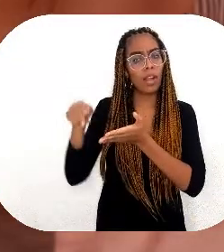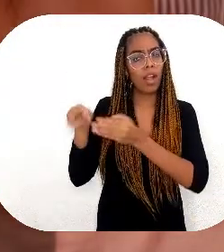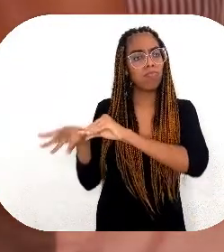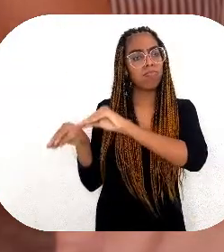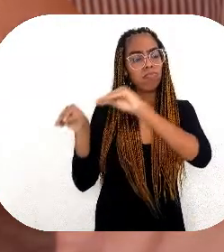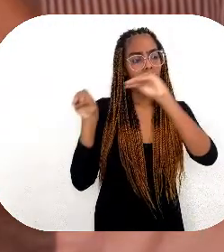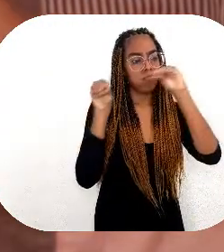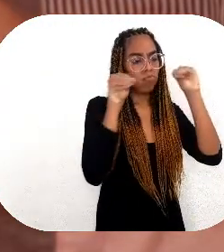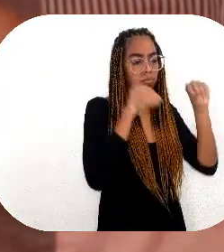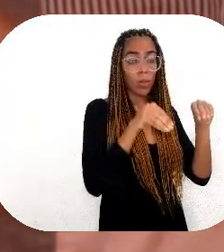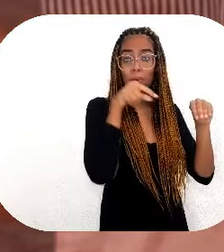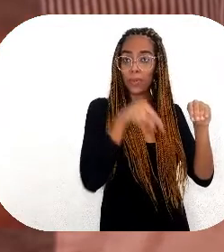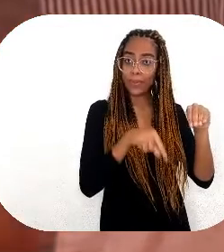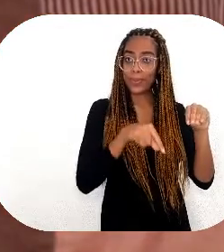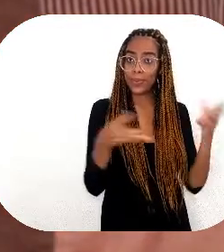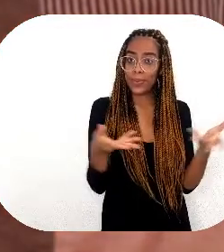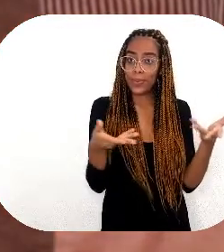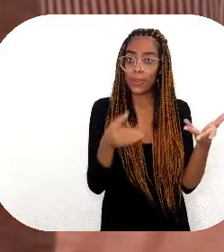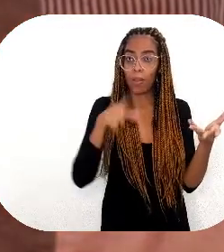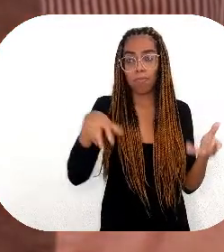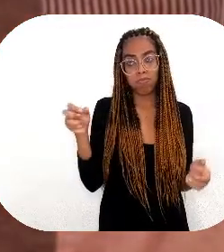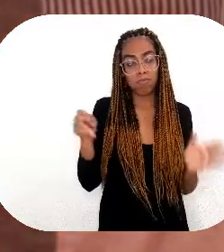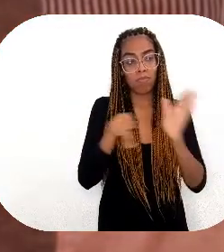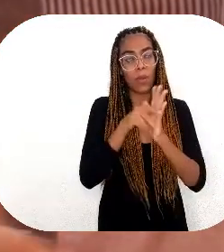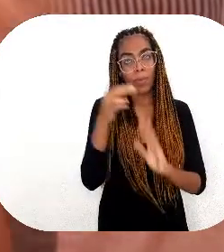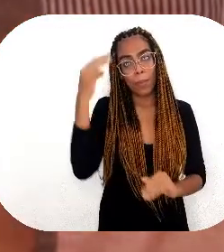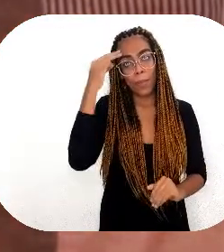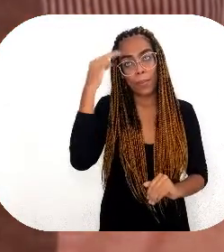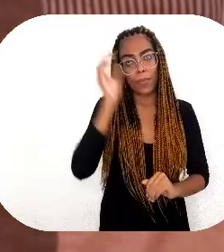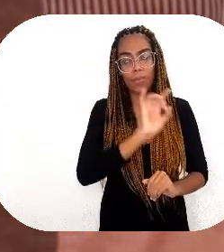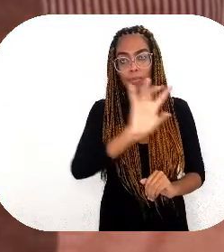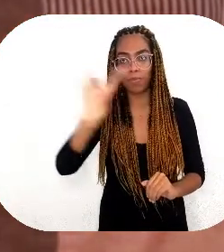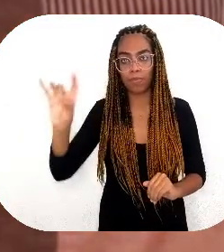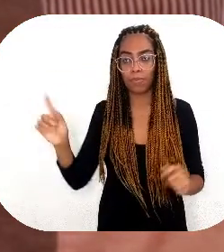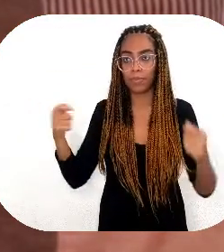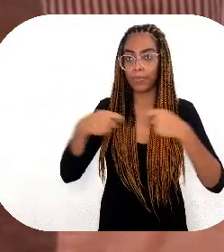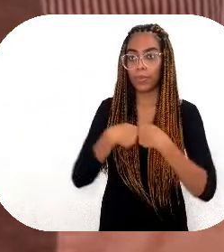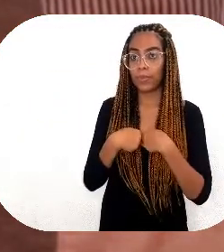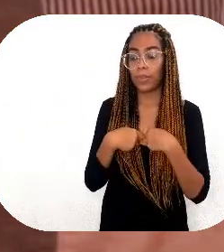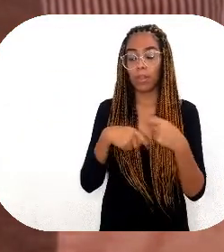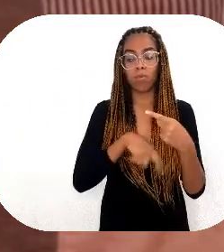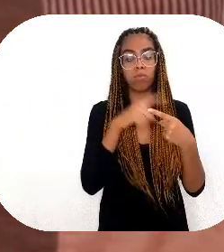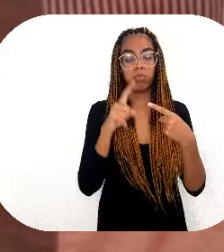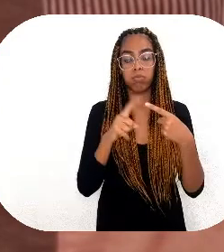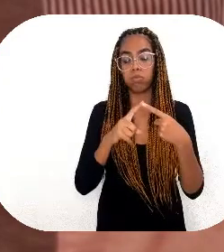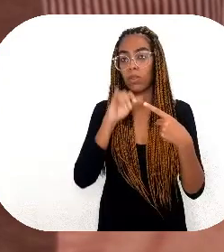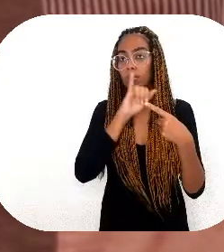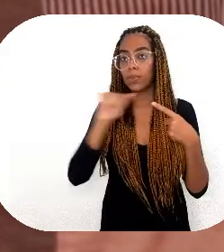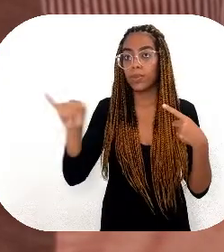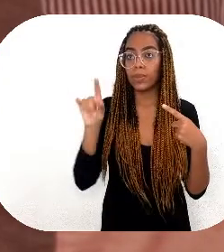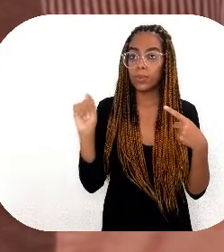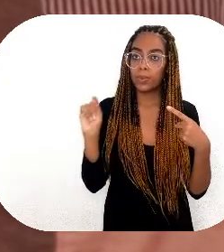foram trazidos para no nossa terra na bagagem da memória dos povos que aqui chegaram.